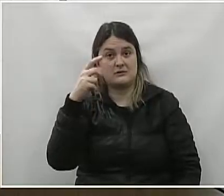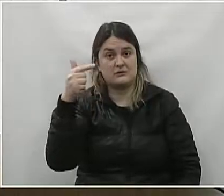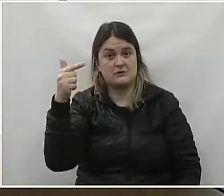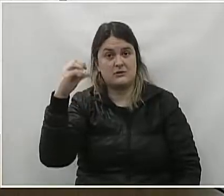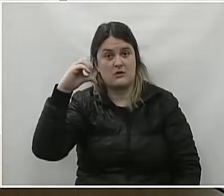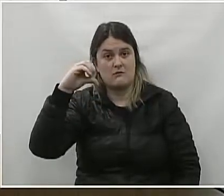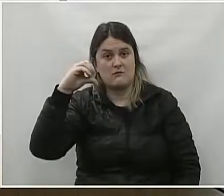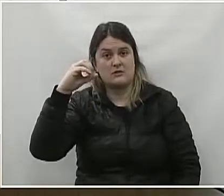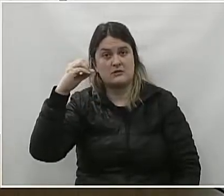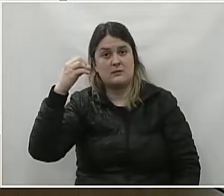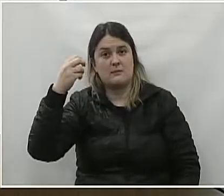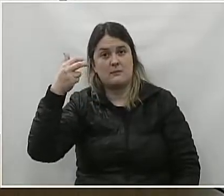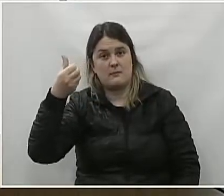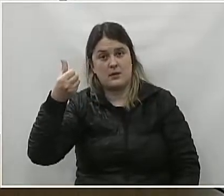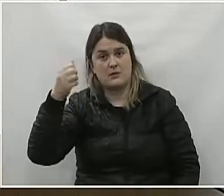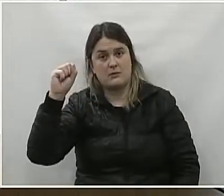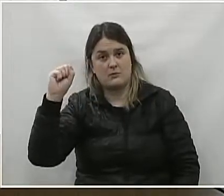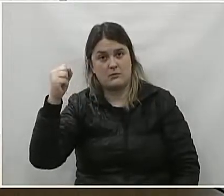3522-0968,